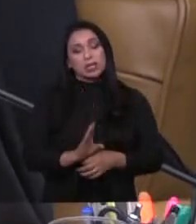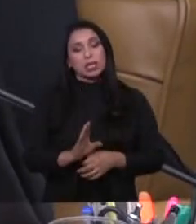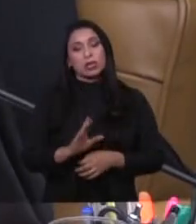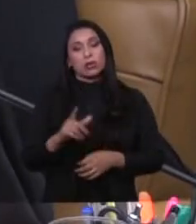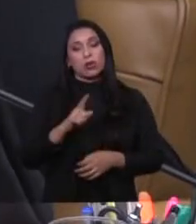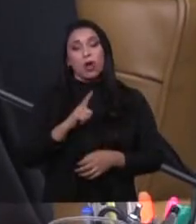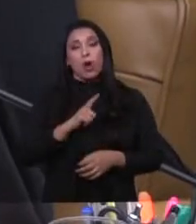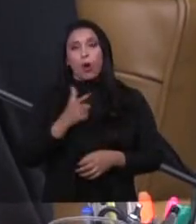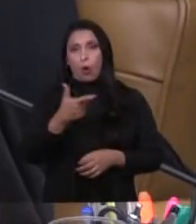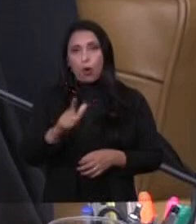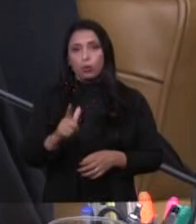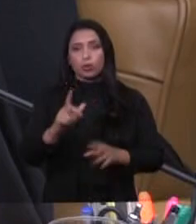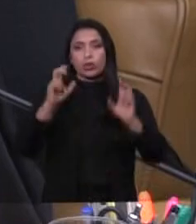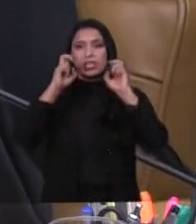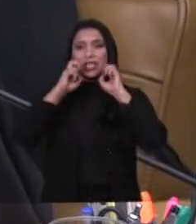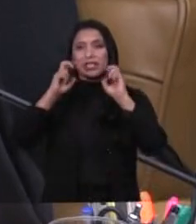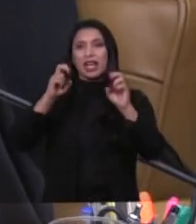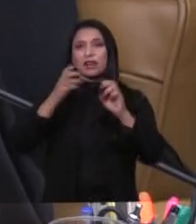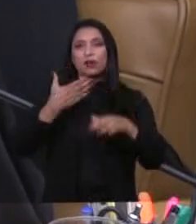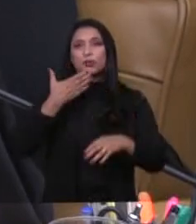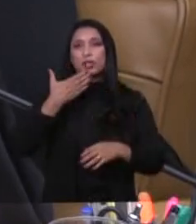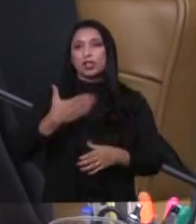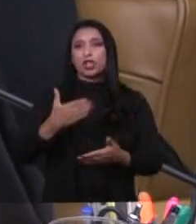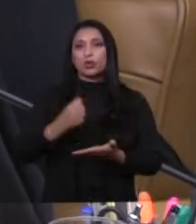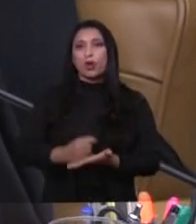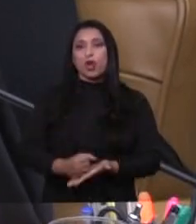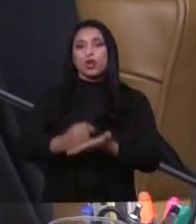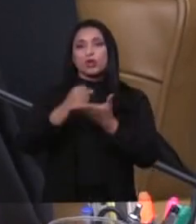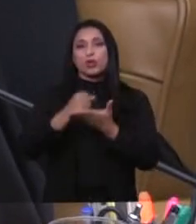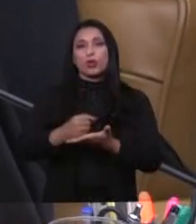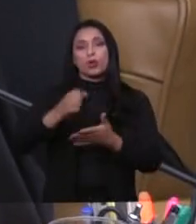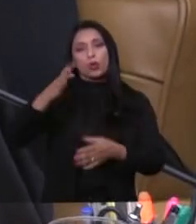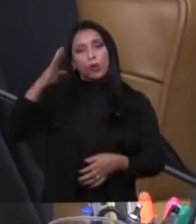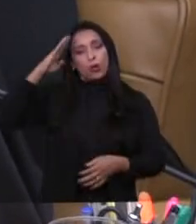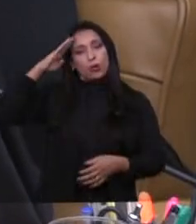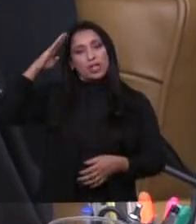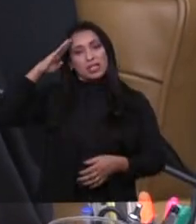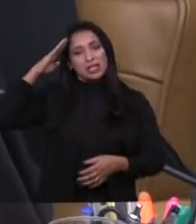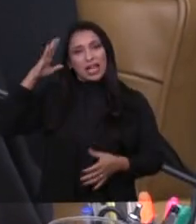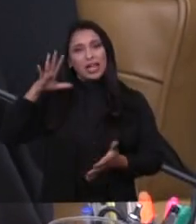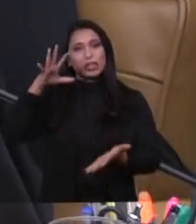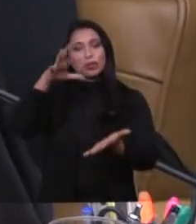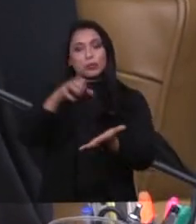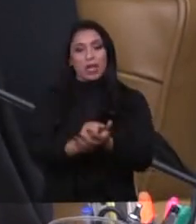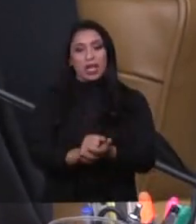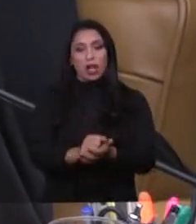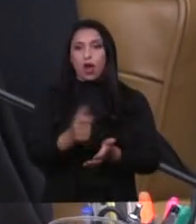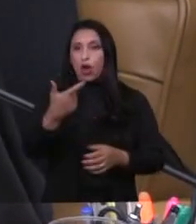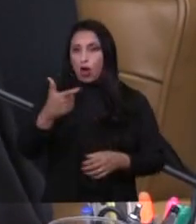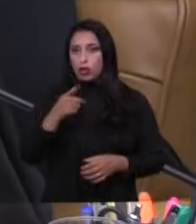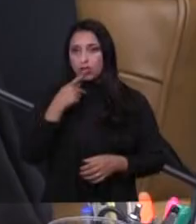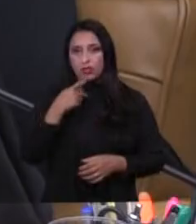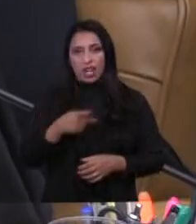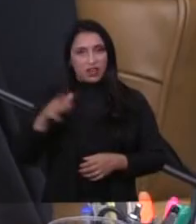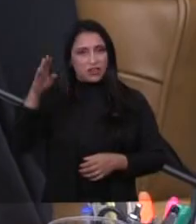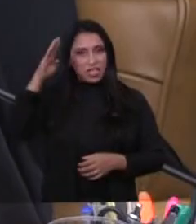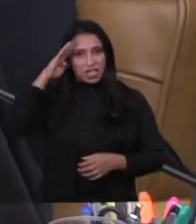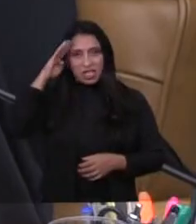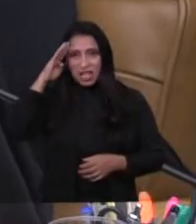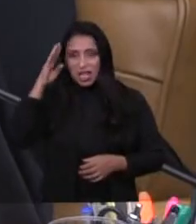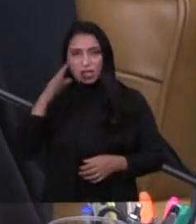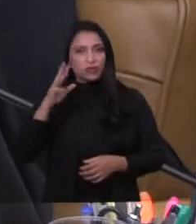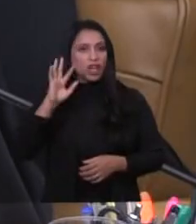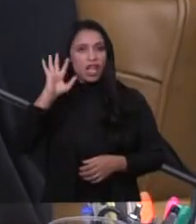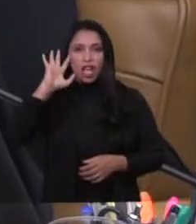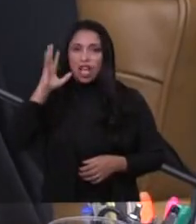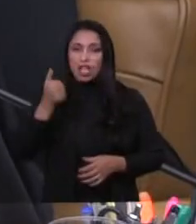intervenção militar, que outros eram contra a intervenção militar e diziam que as Forças Armadas não seriam a solução, que